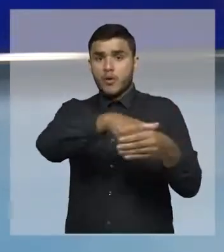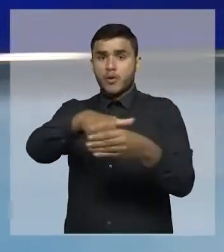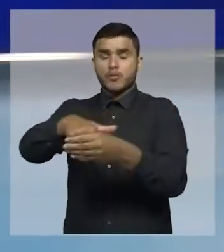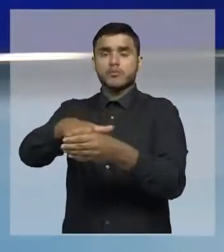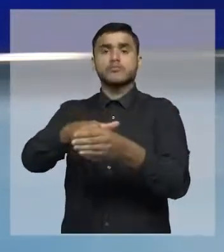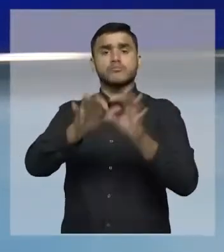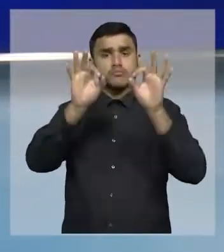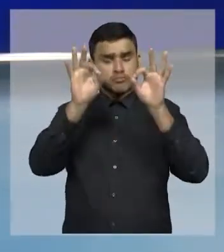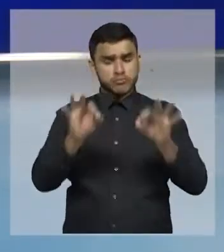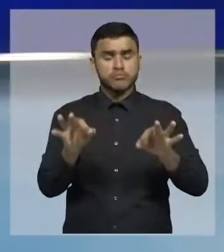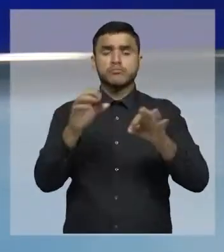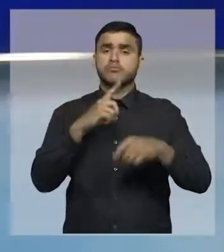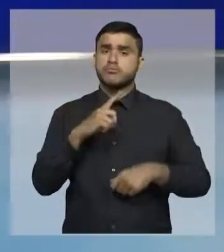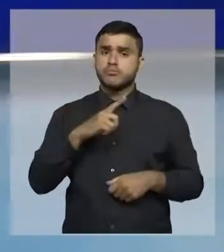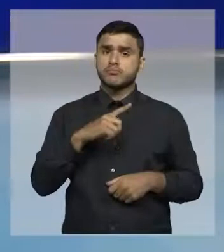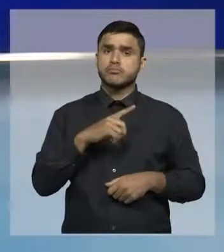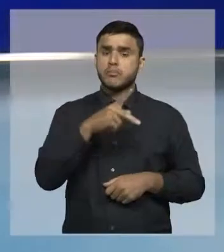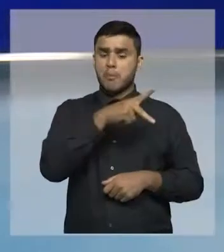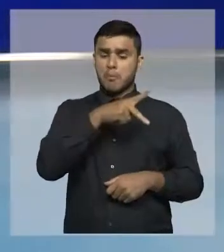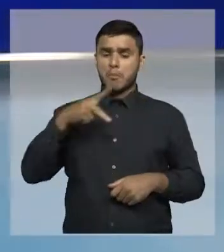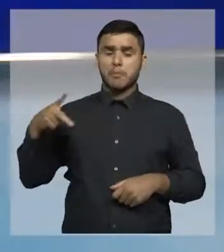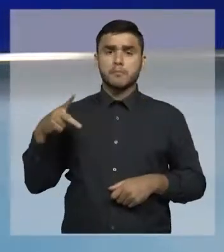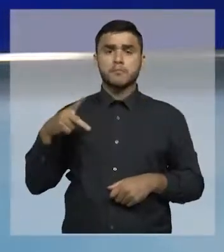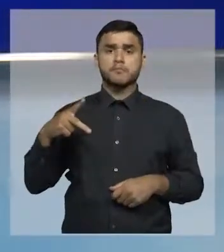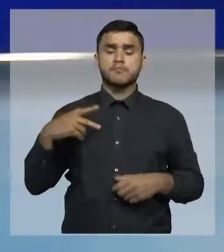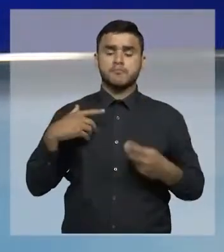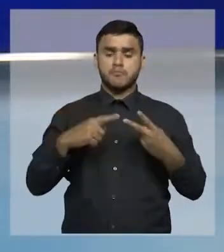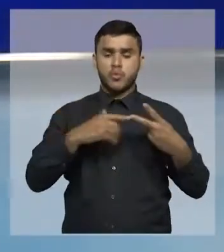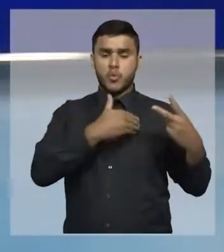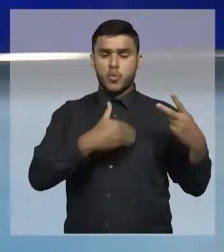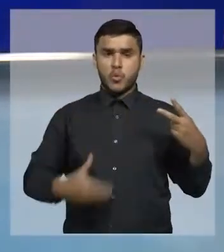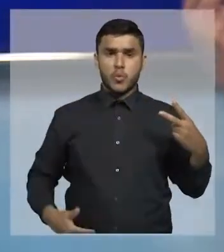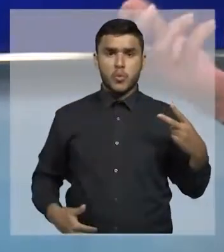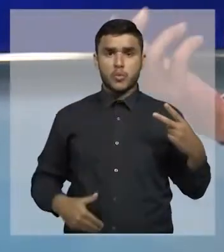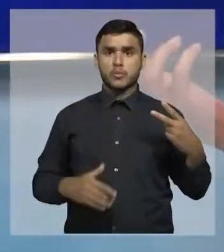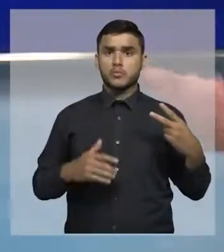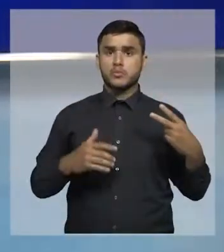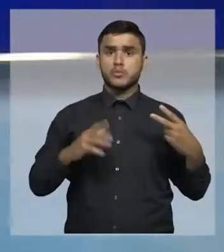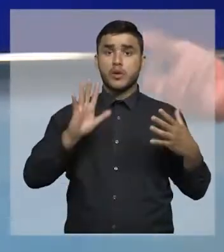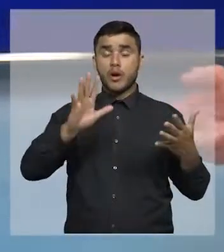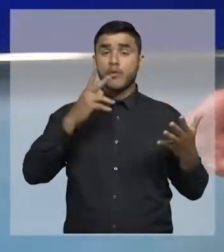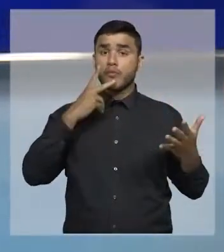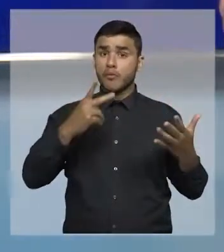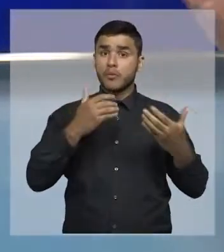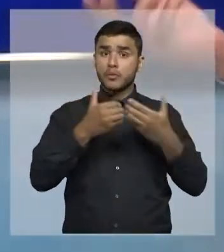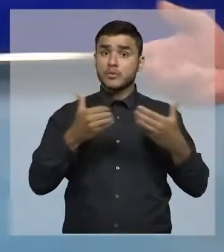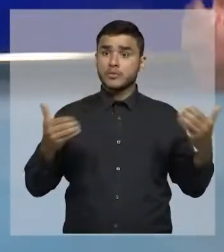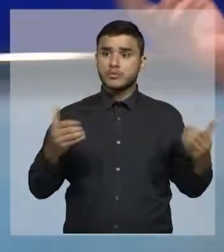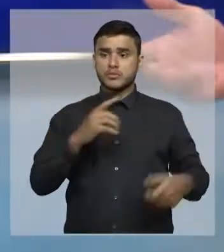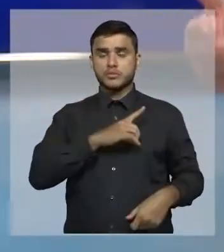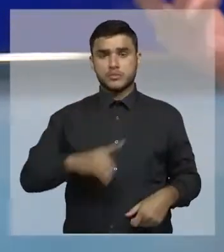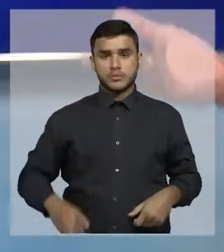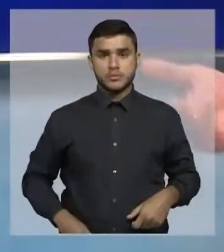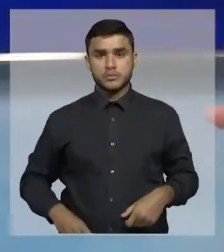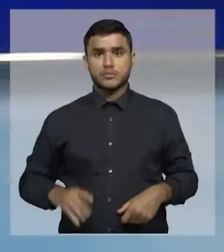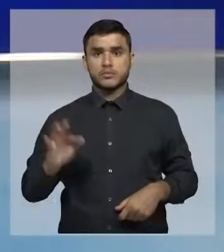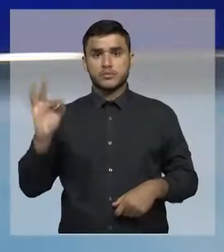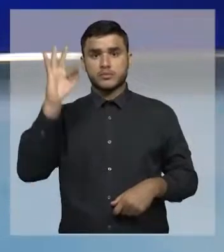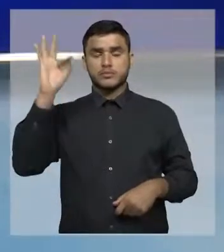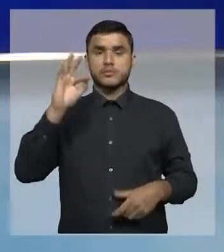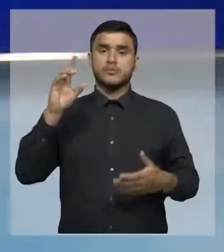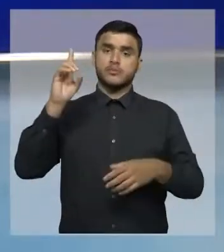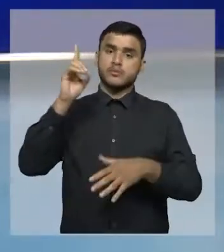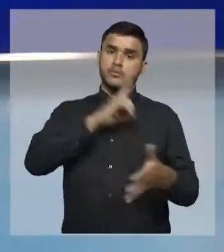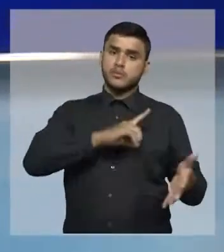dá de presidente, de governadores, se dá separado das eleições de deputados federais, estaduais,